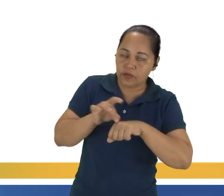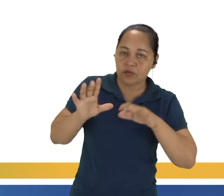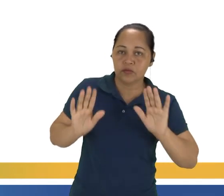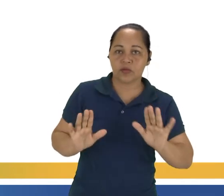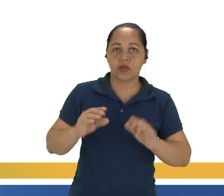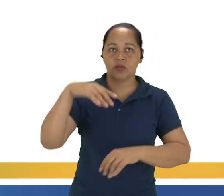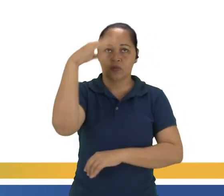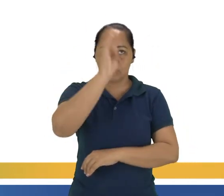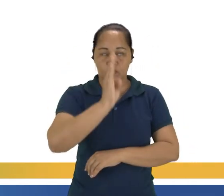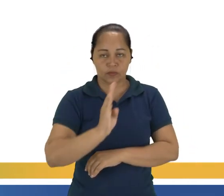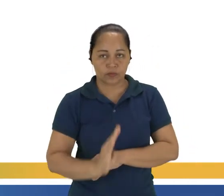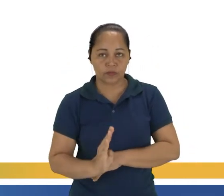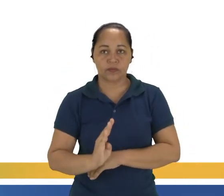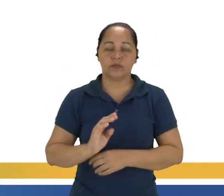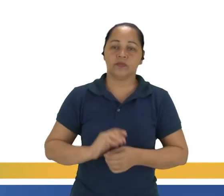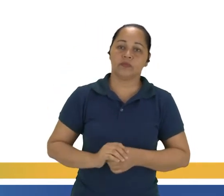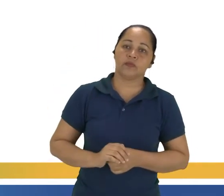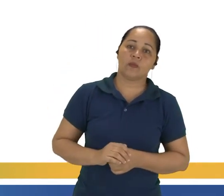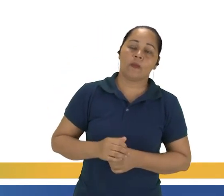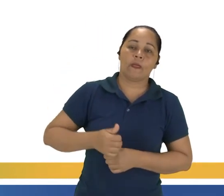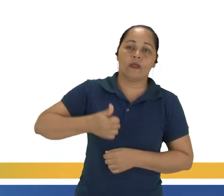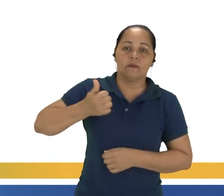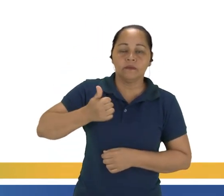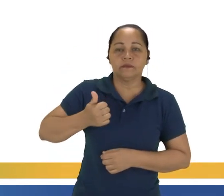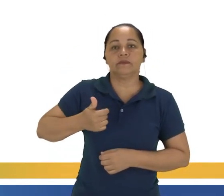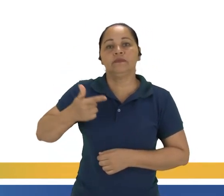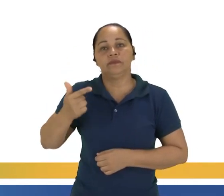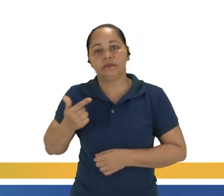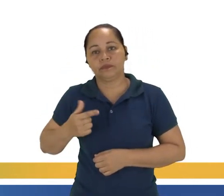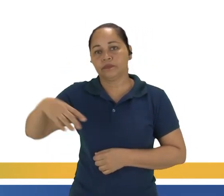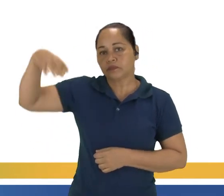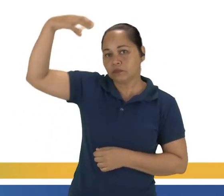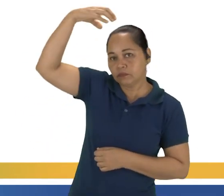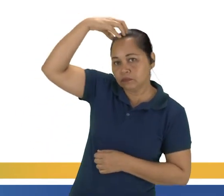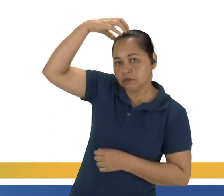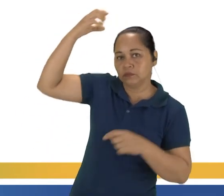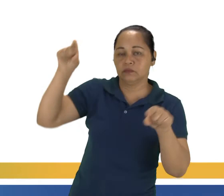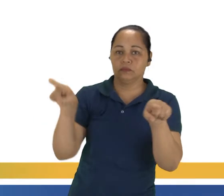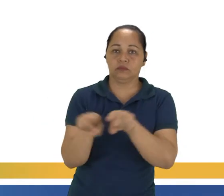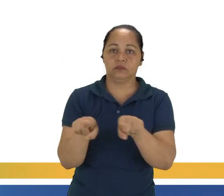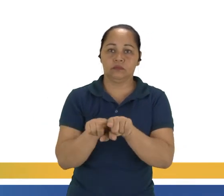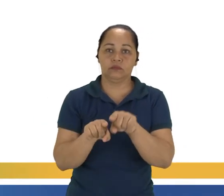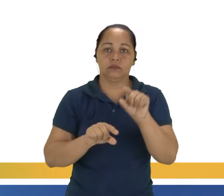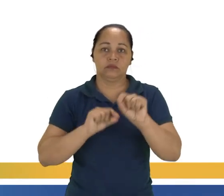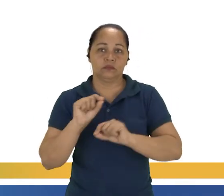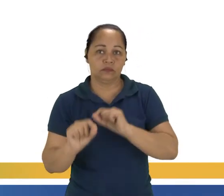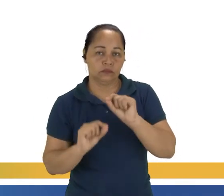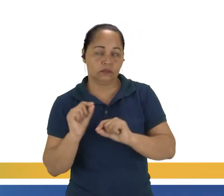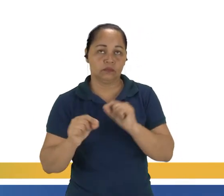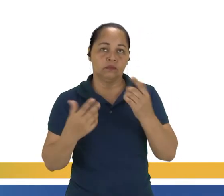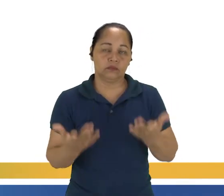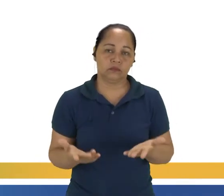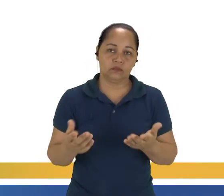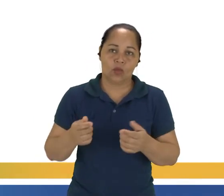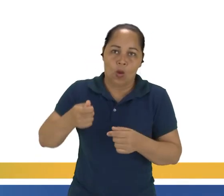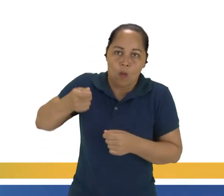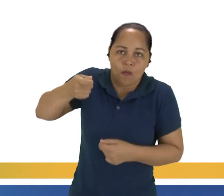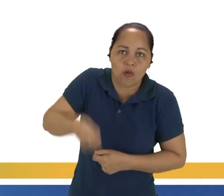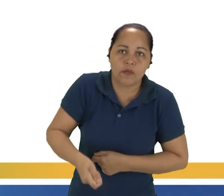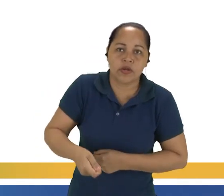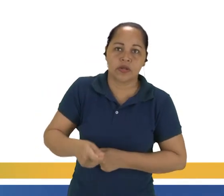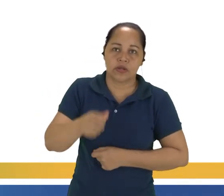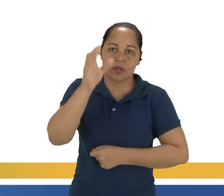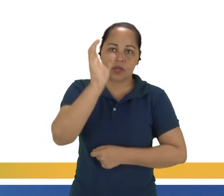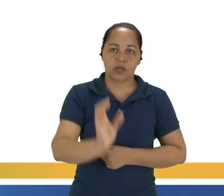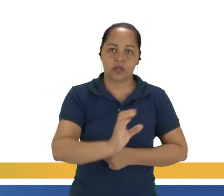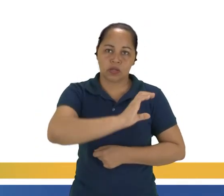Brasil durante o período do primeiro e do segundo reinado era o catolicismo. Então eles meio que obrigam as igrejas, tudo ser